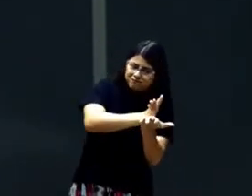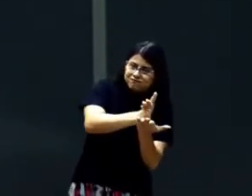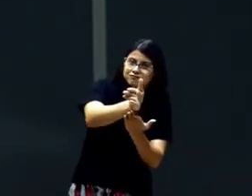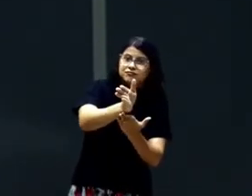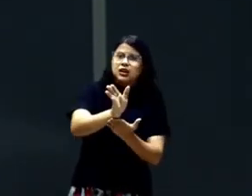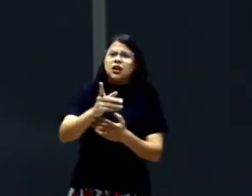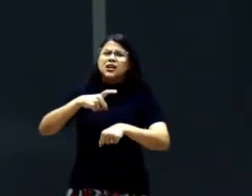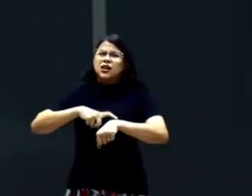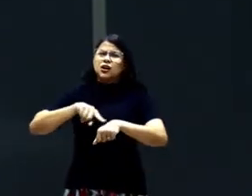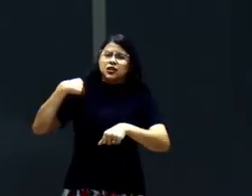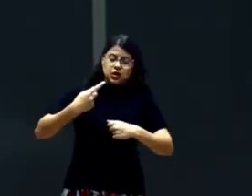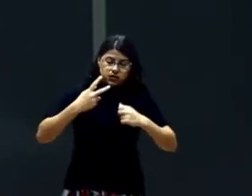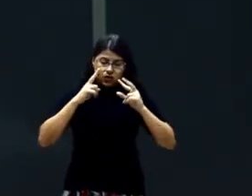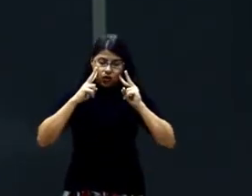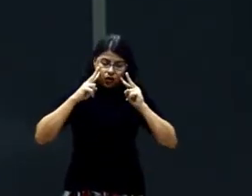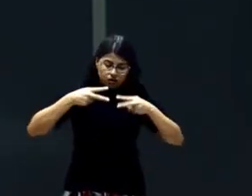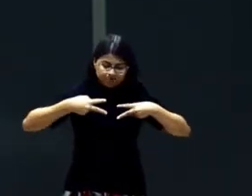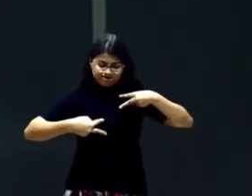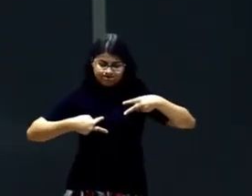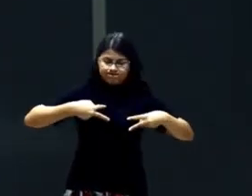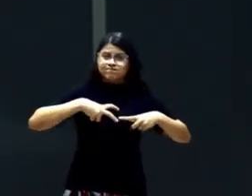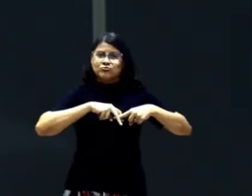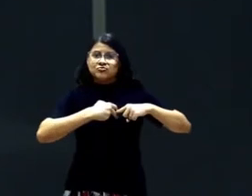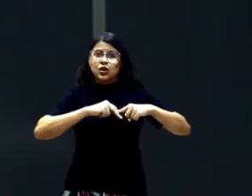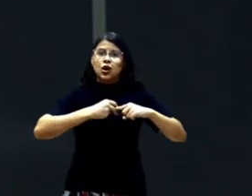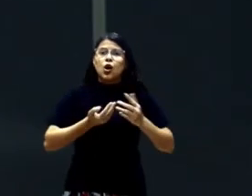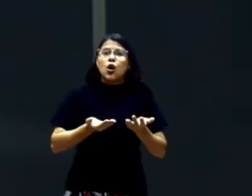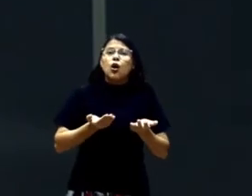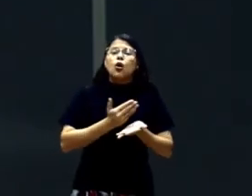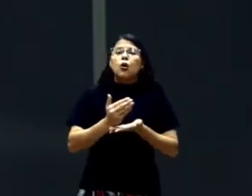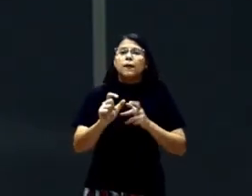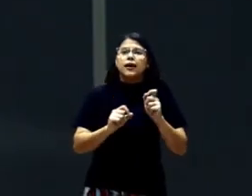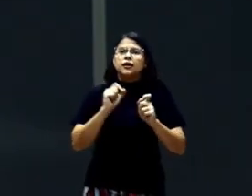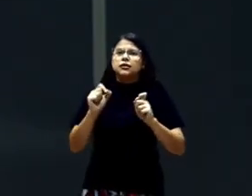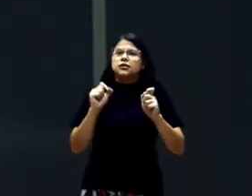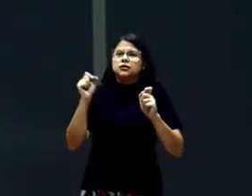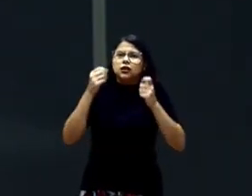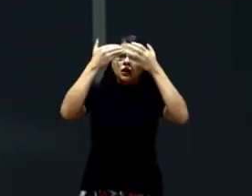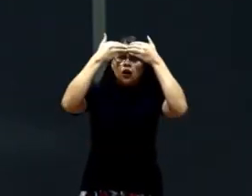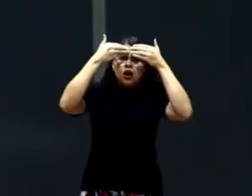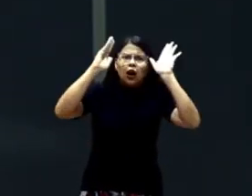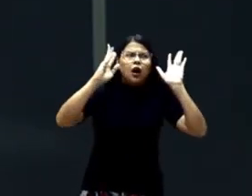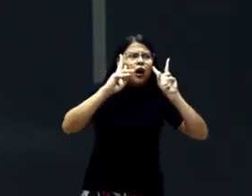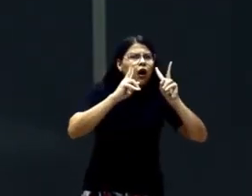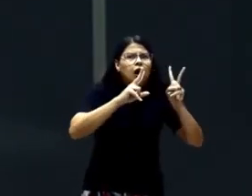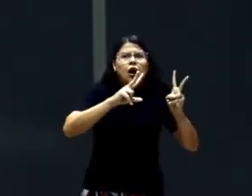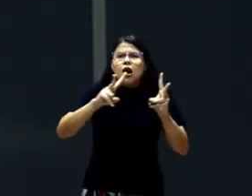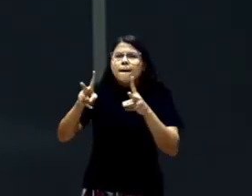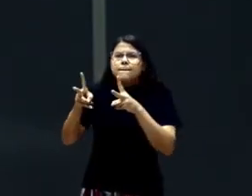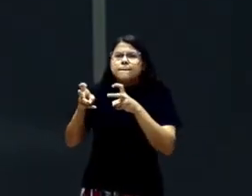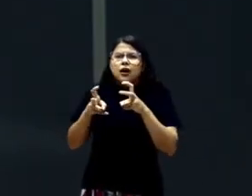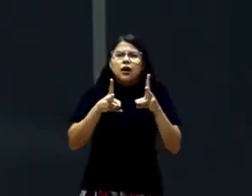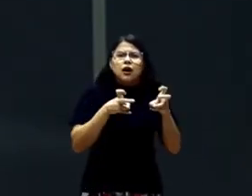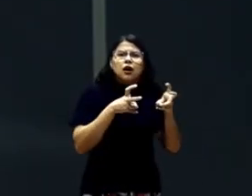gente começa a ver a vida de uma outra forma, a enxergar o quanto